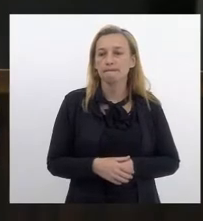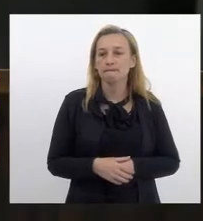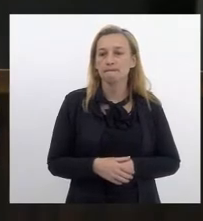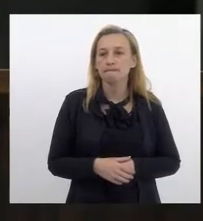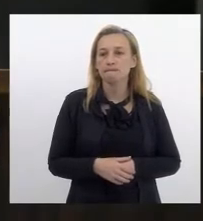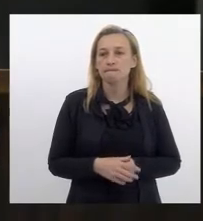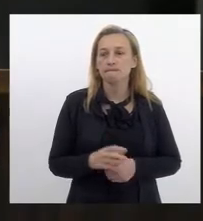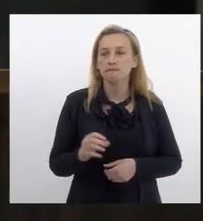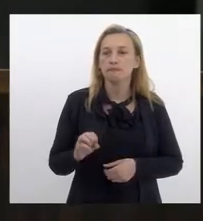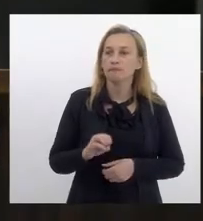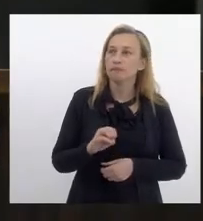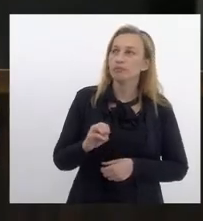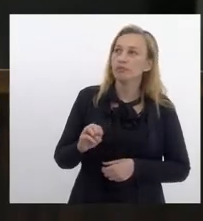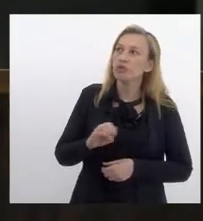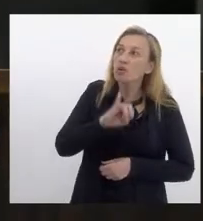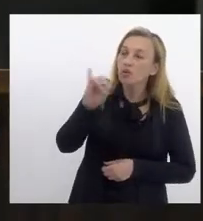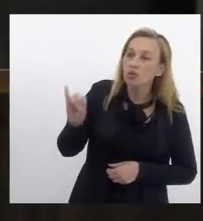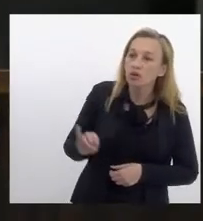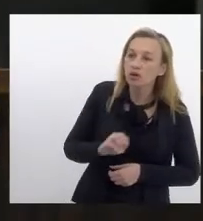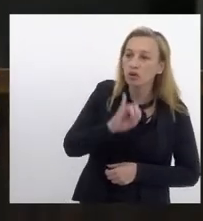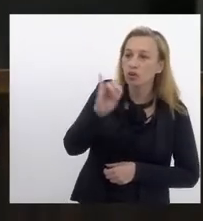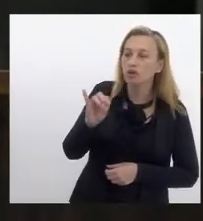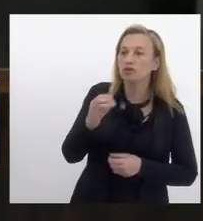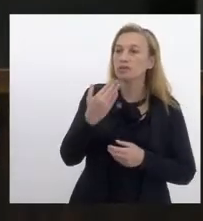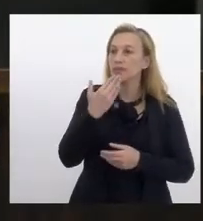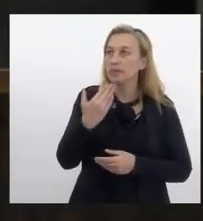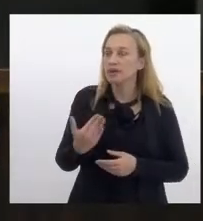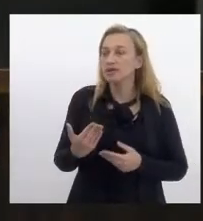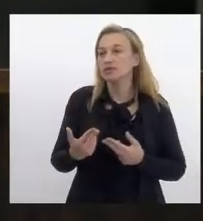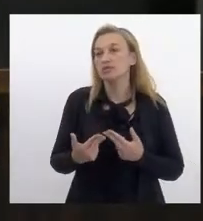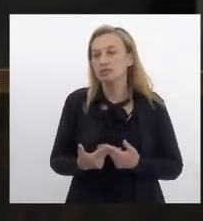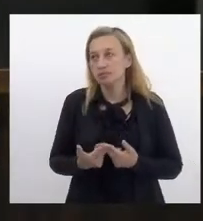Alô, galeria! Galeria, por favor!